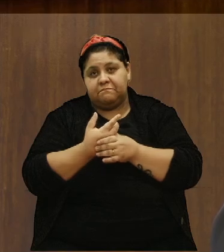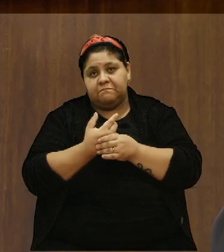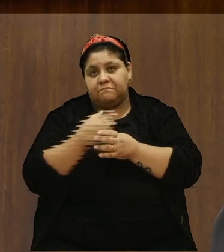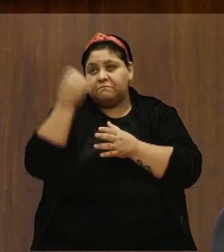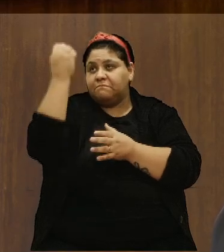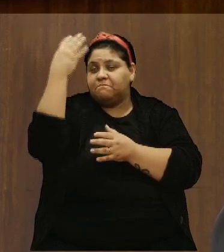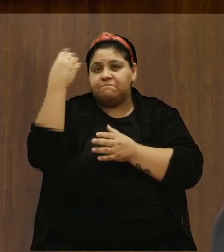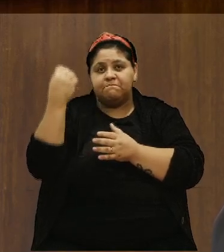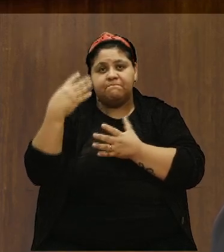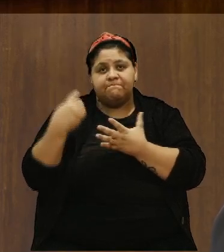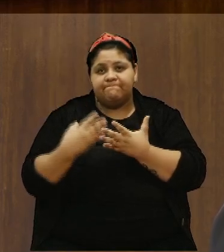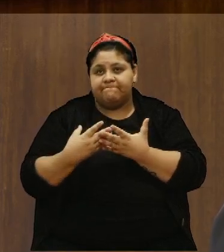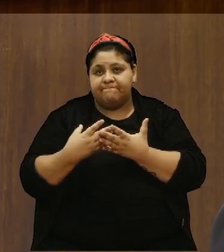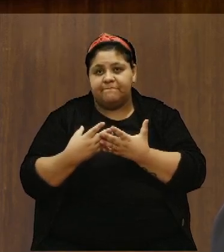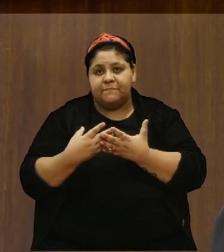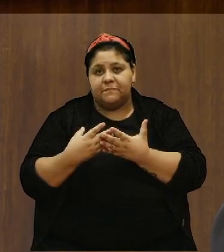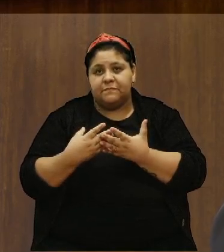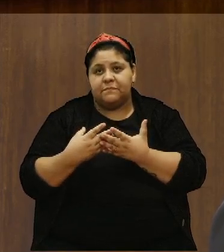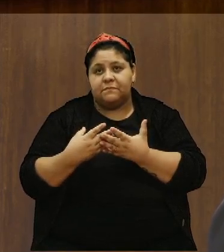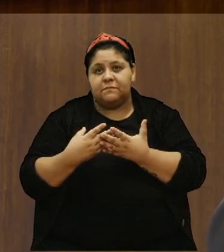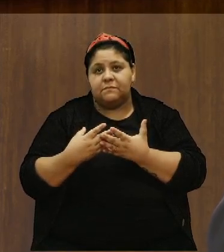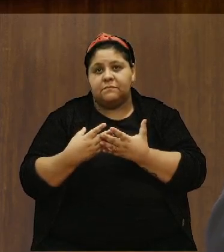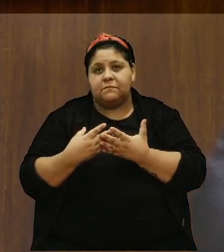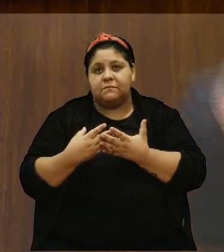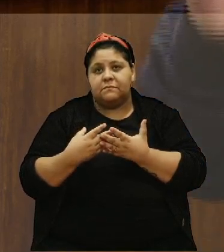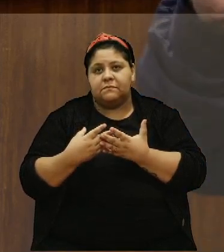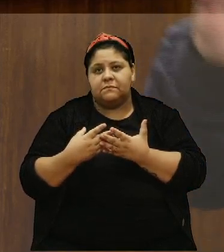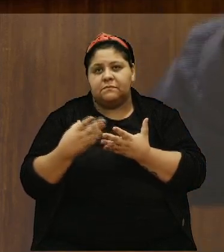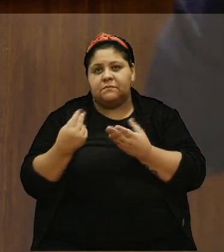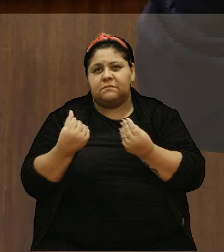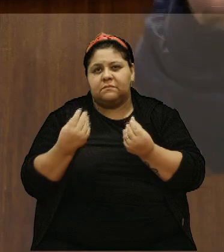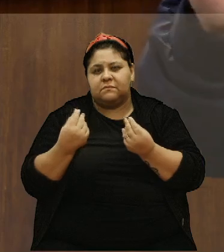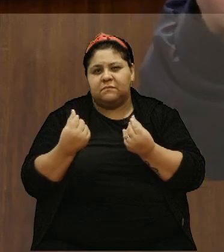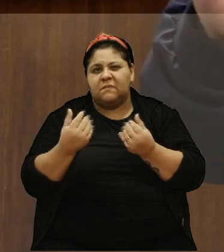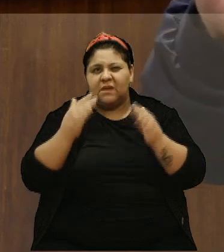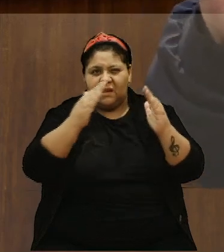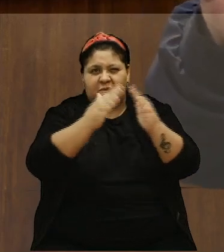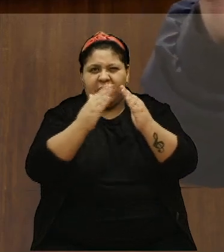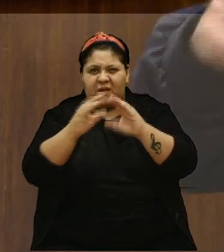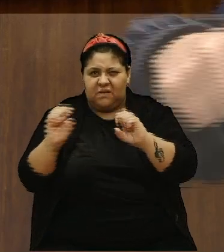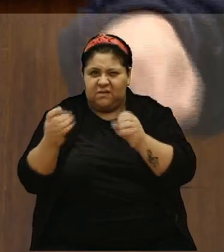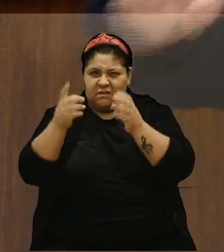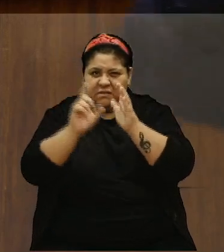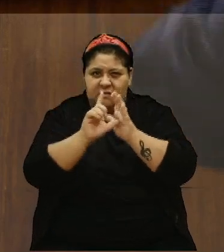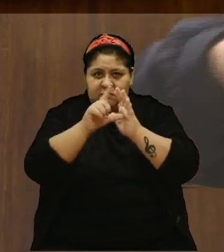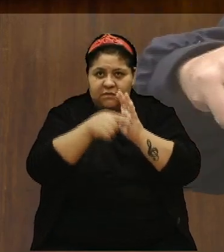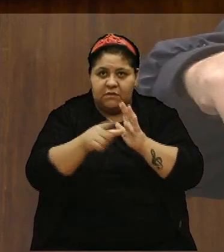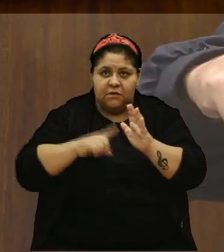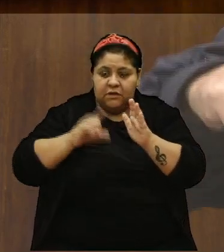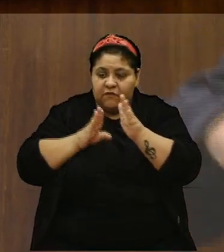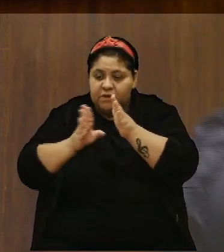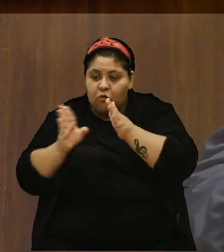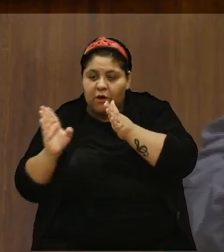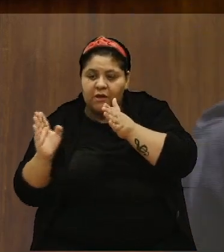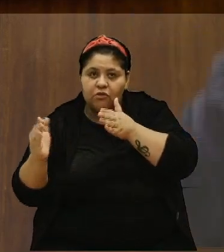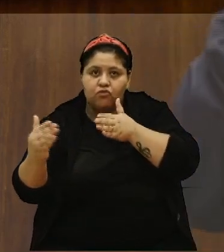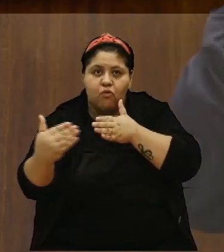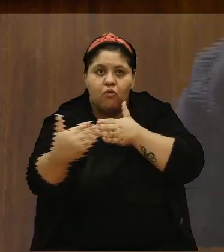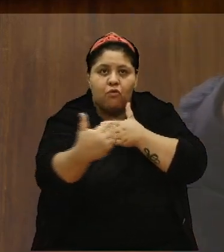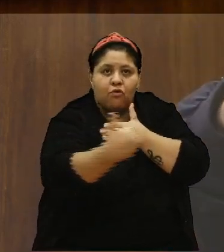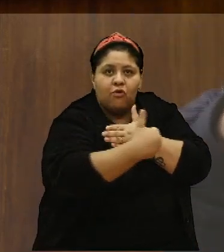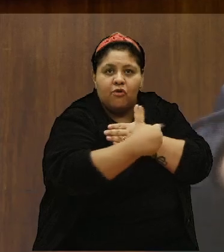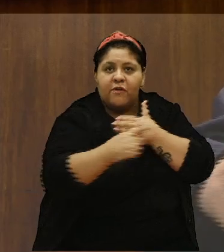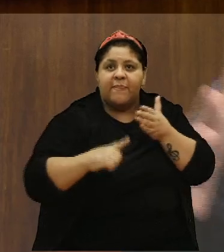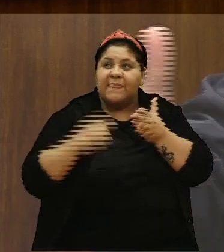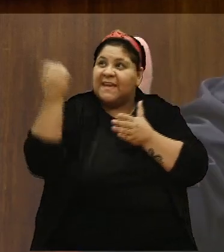Sinalização viária. Eu fui num Uma parte, se casamento possível. tem uma casa de eventos ali posteriormente, precisei fazer o retorno, não tem nenhuma